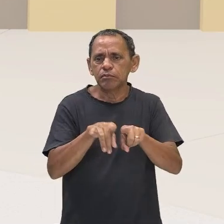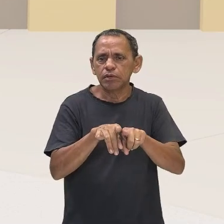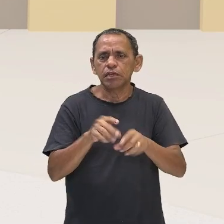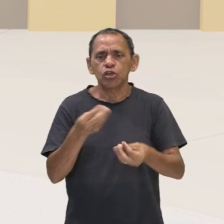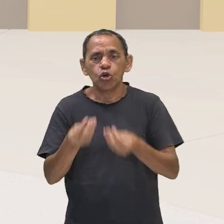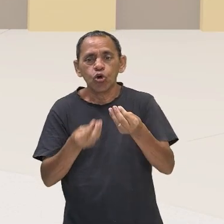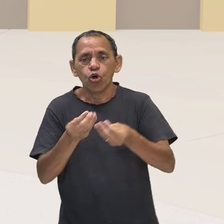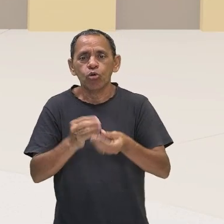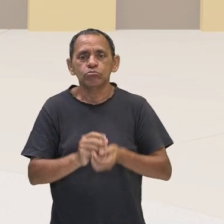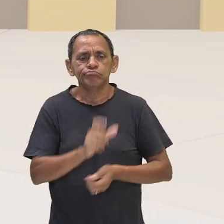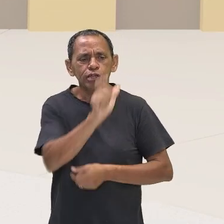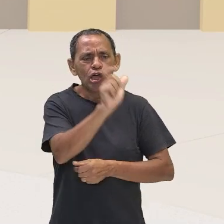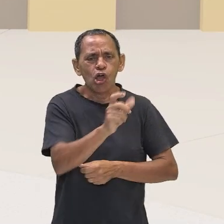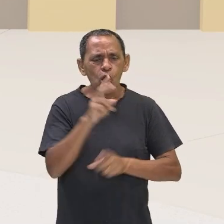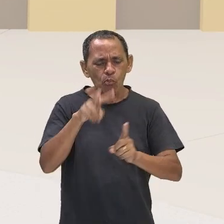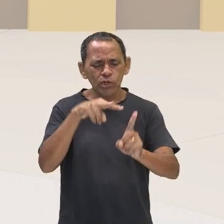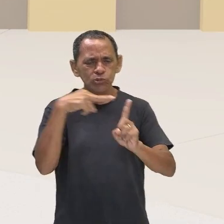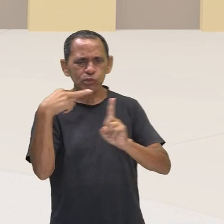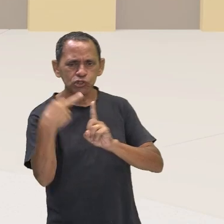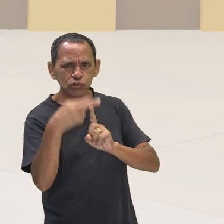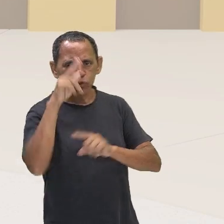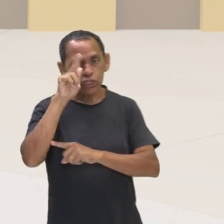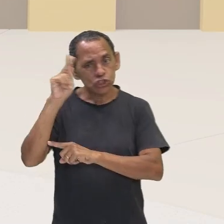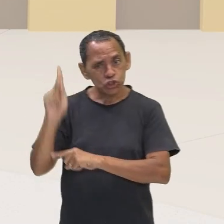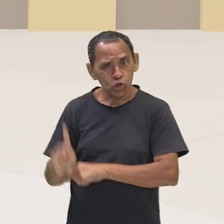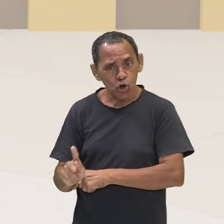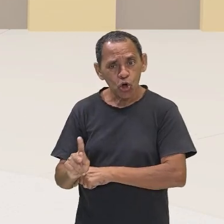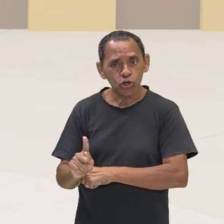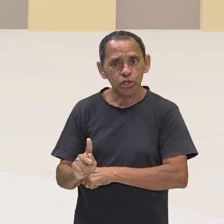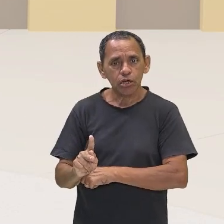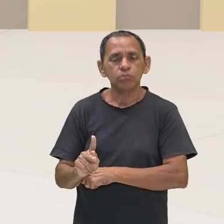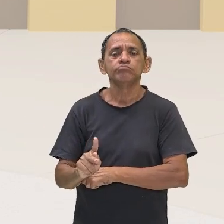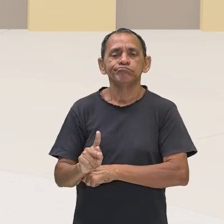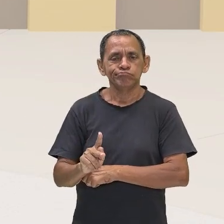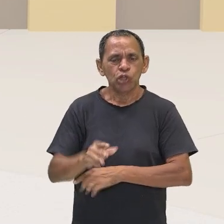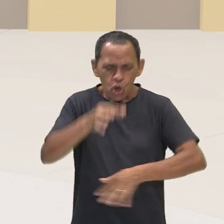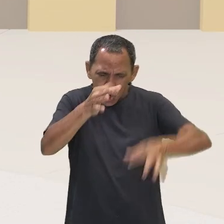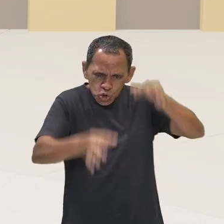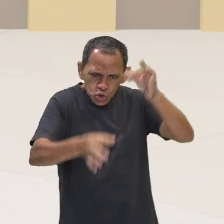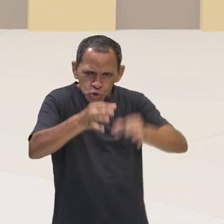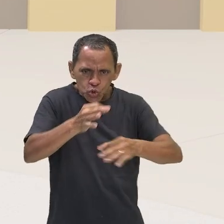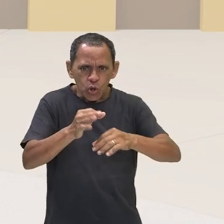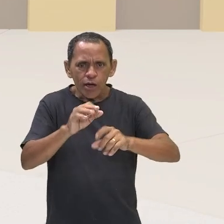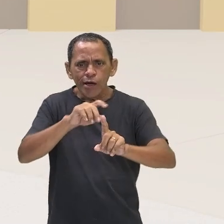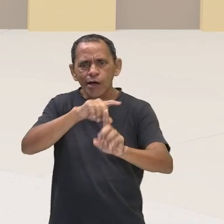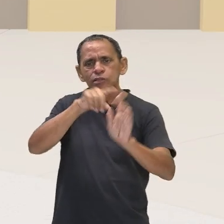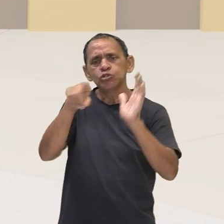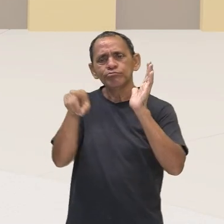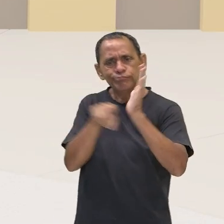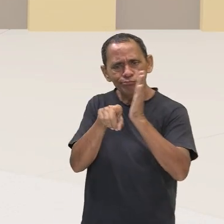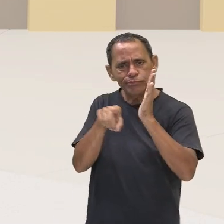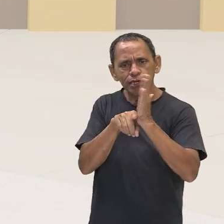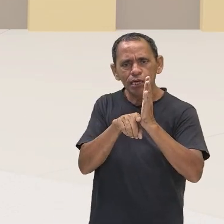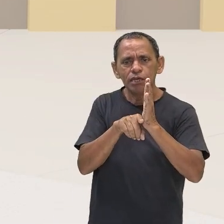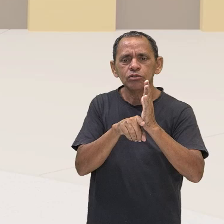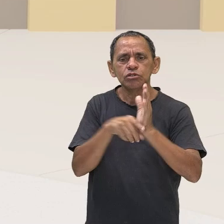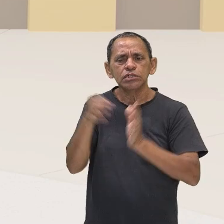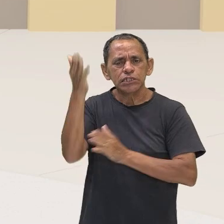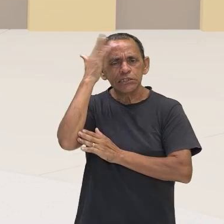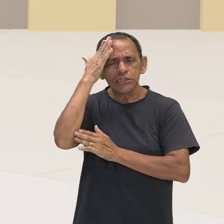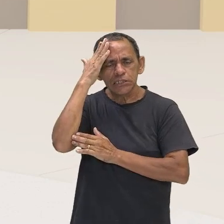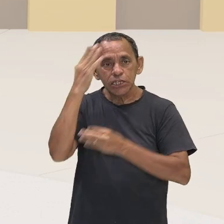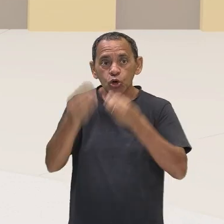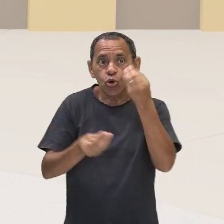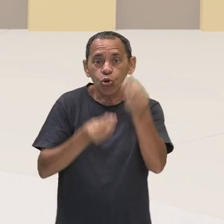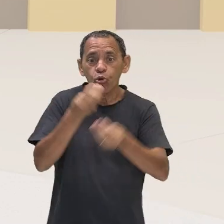uma perspectiva histórica, julgando menos e entendendo que cada pessoa pensa e